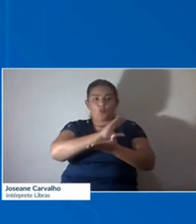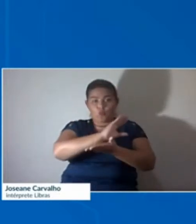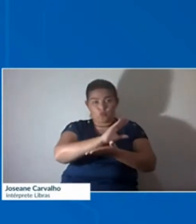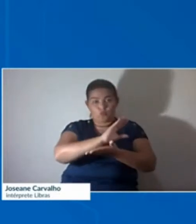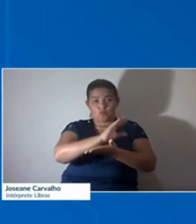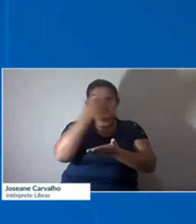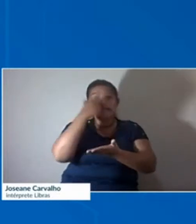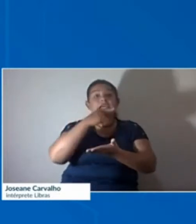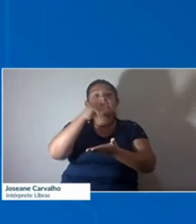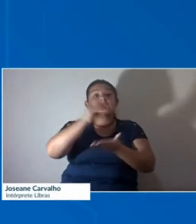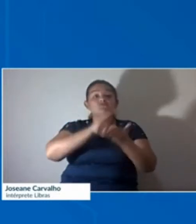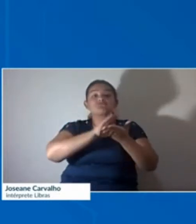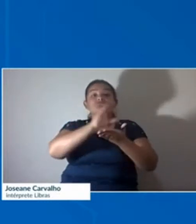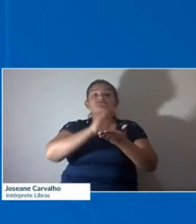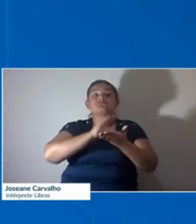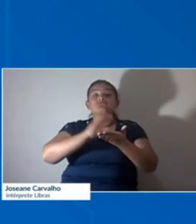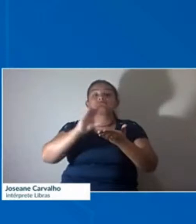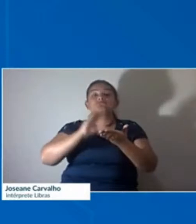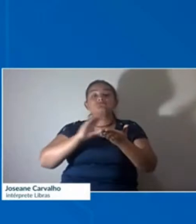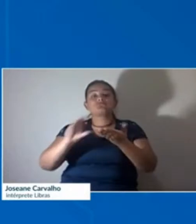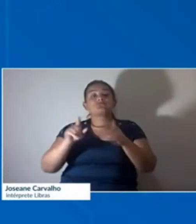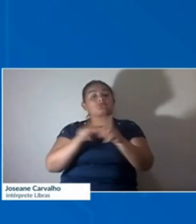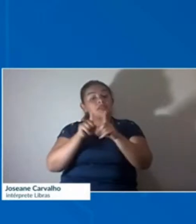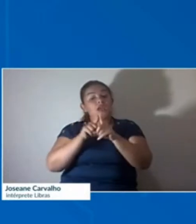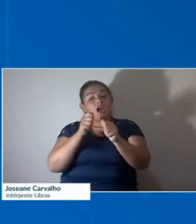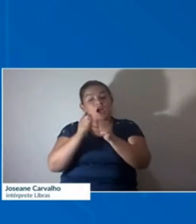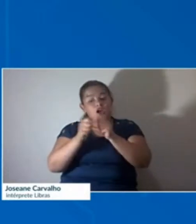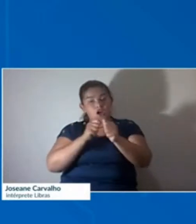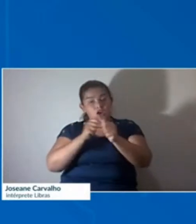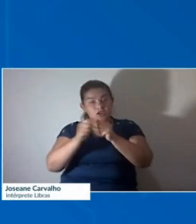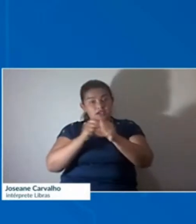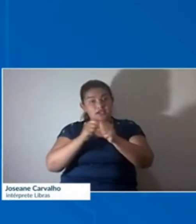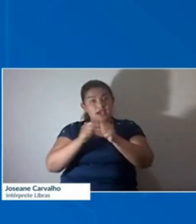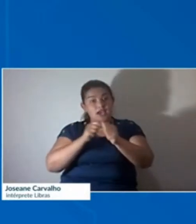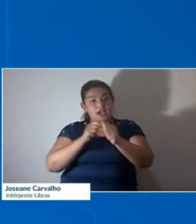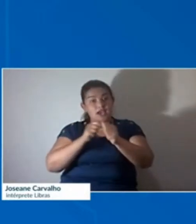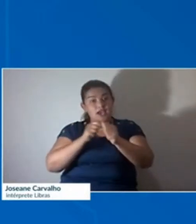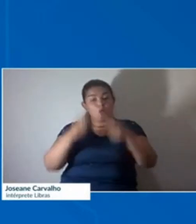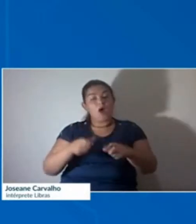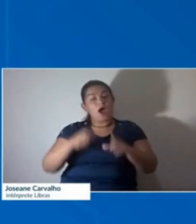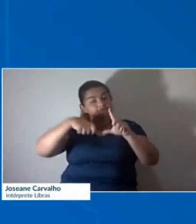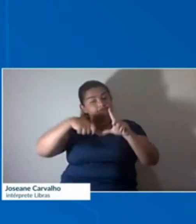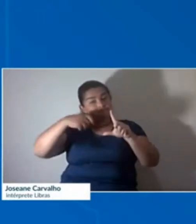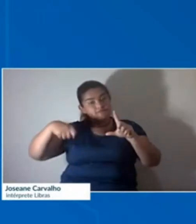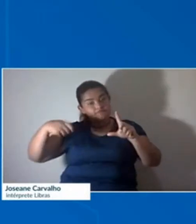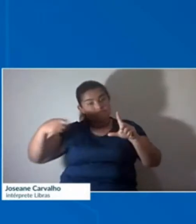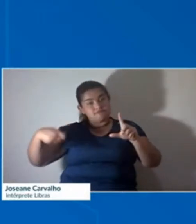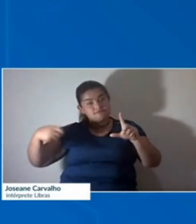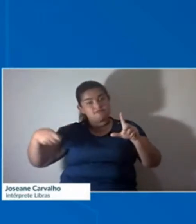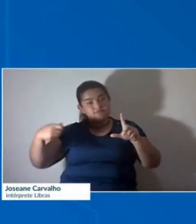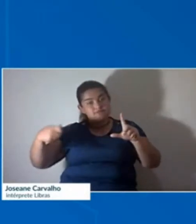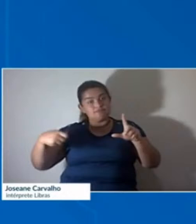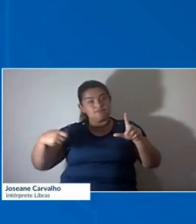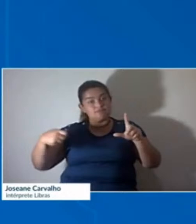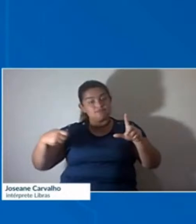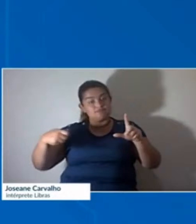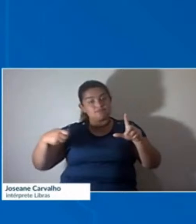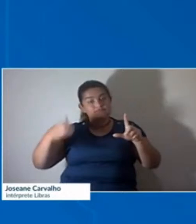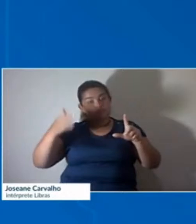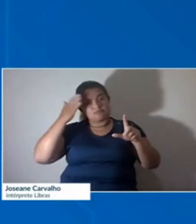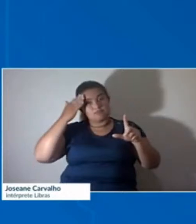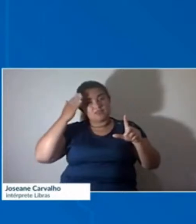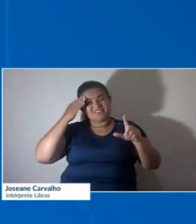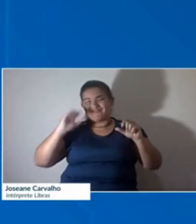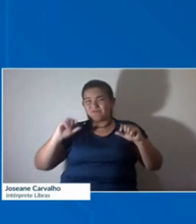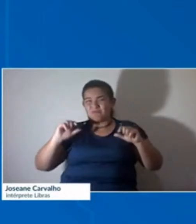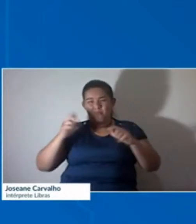com quem controla as salas de exibições, tem a ver com curadorias ainda muito engessadas numa cultura